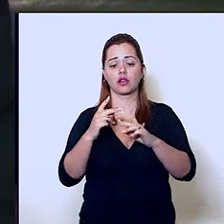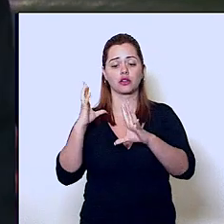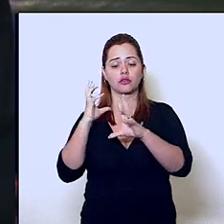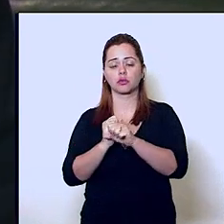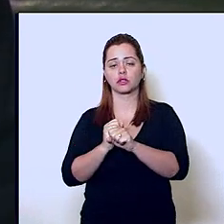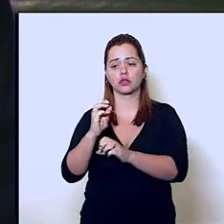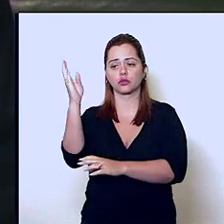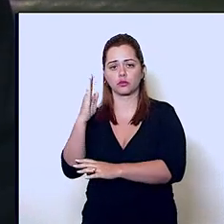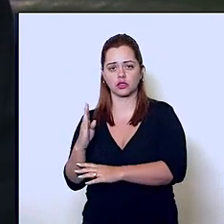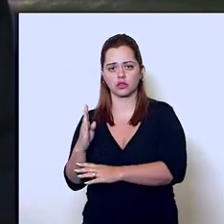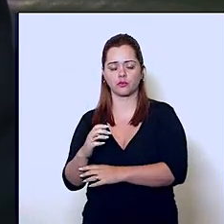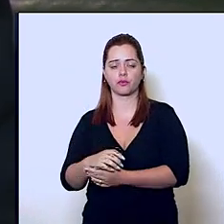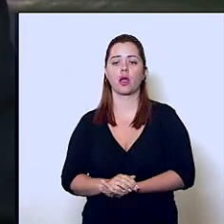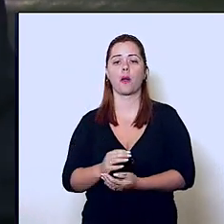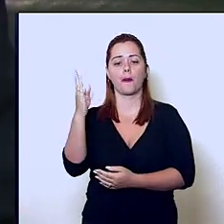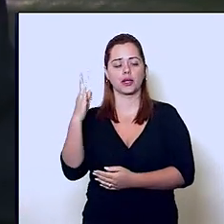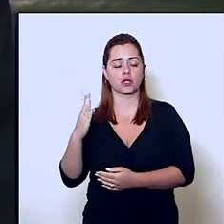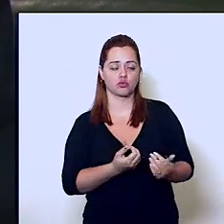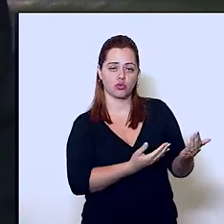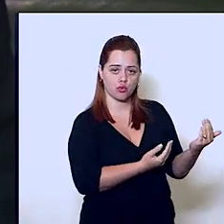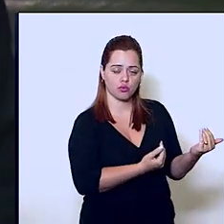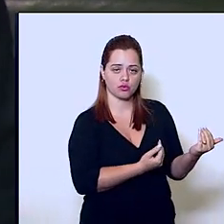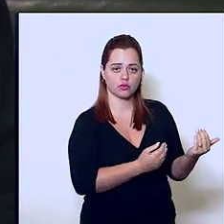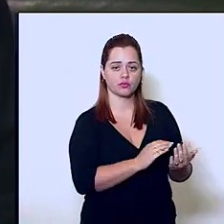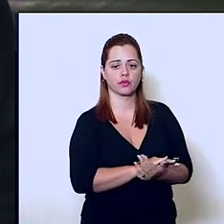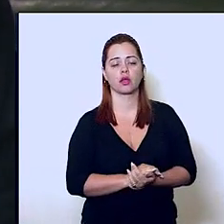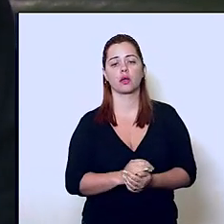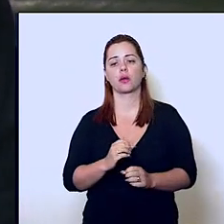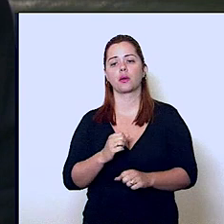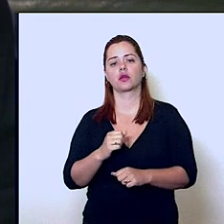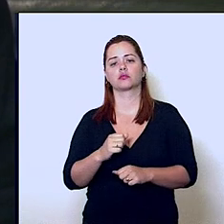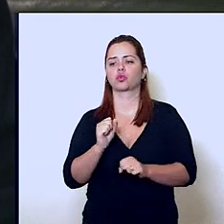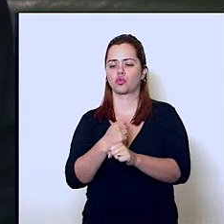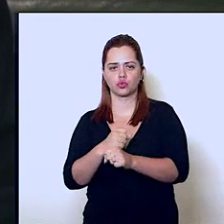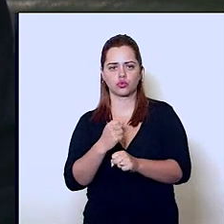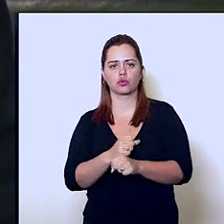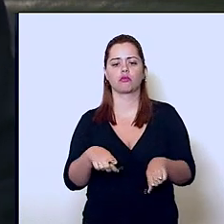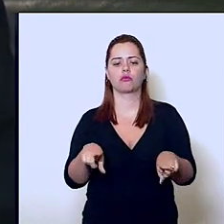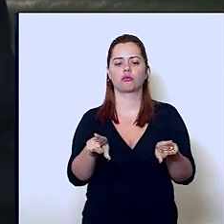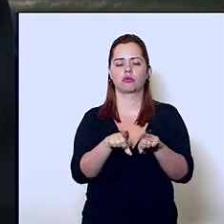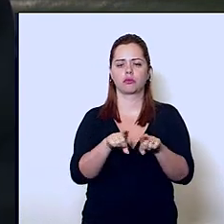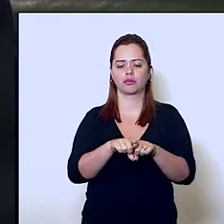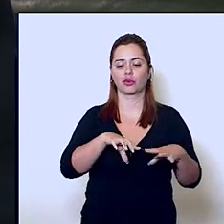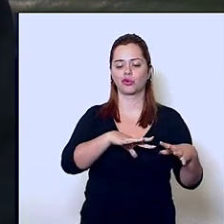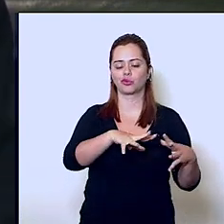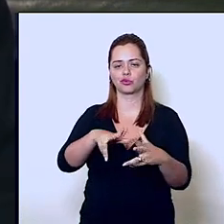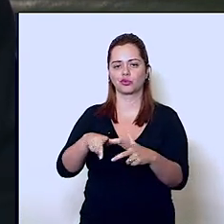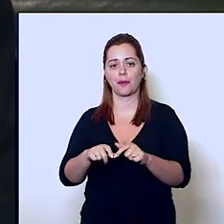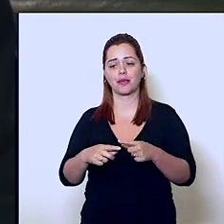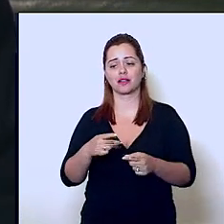contemporâneo, que ainda estamos nessa construção desses pilares, mas ele se referia muito, era um homem muito